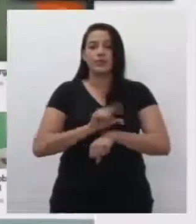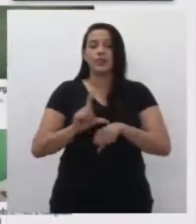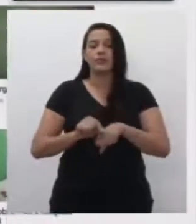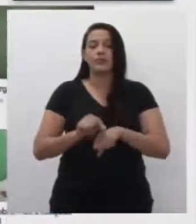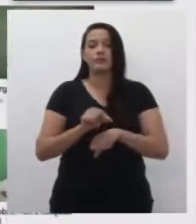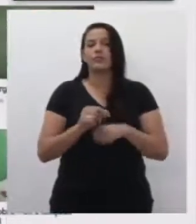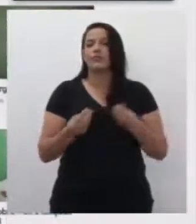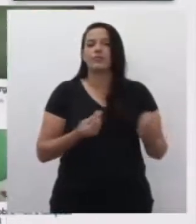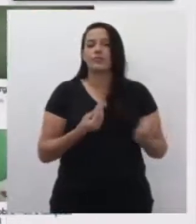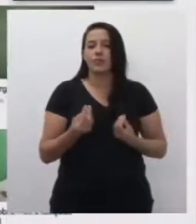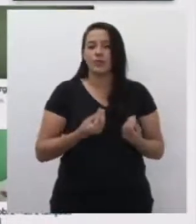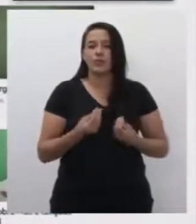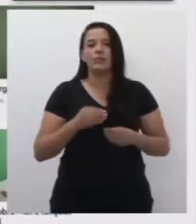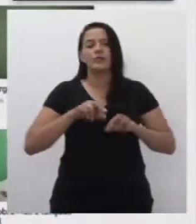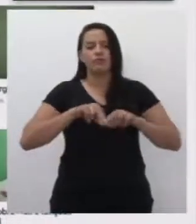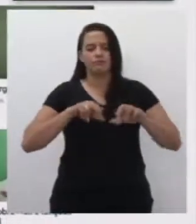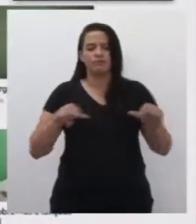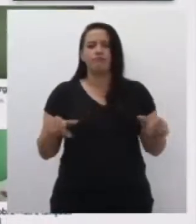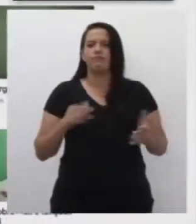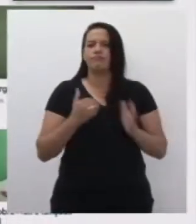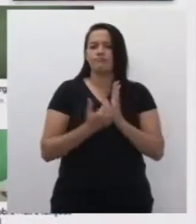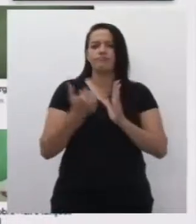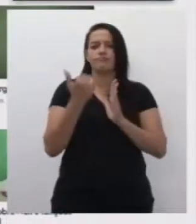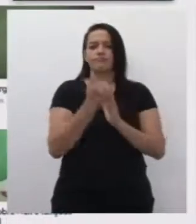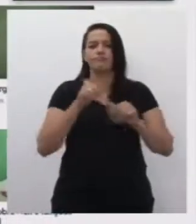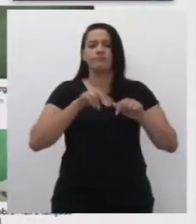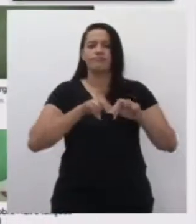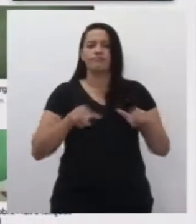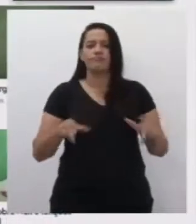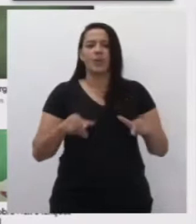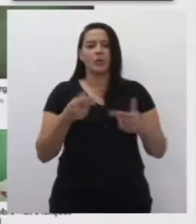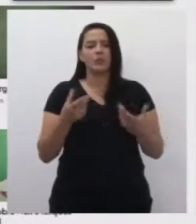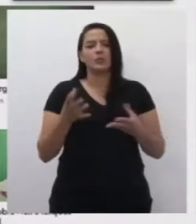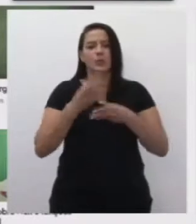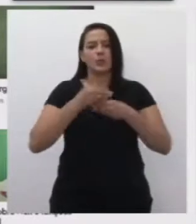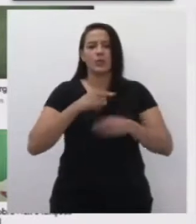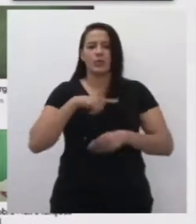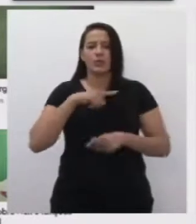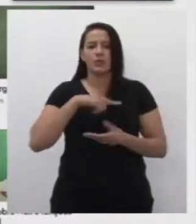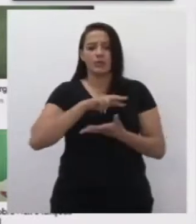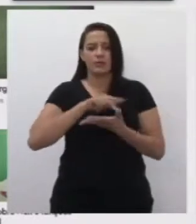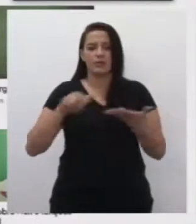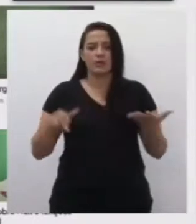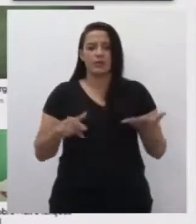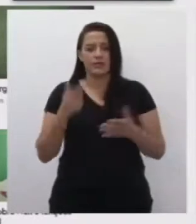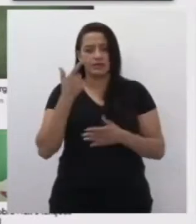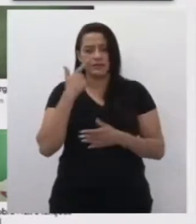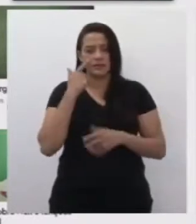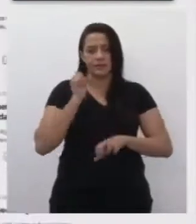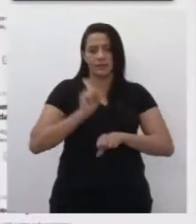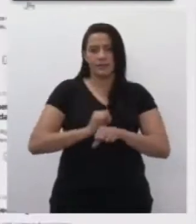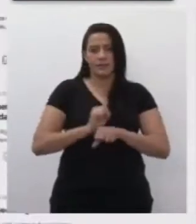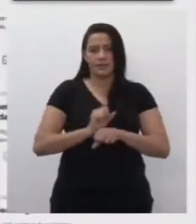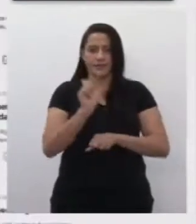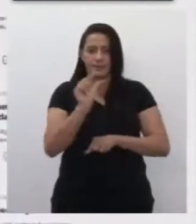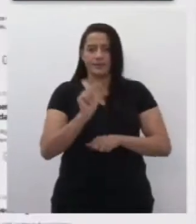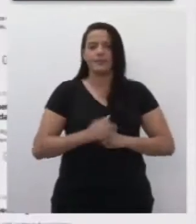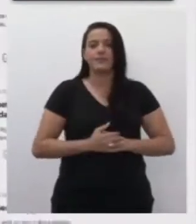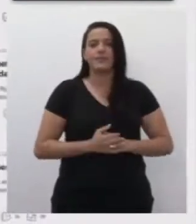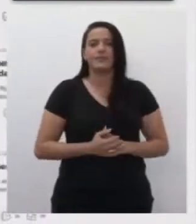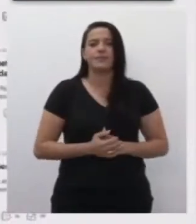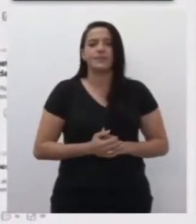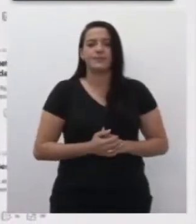blog bem rico, bastante conteúdo. Então, vou dar só aqui voltar aqui